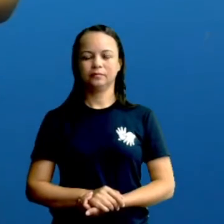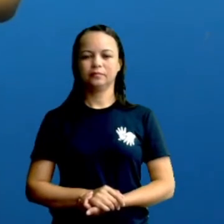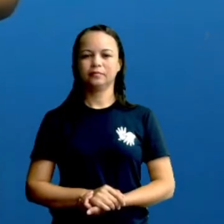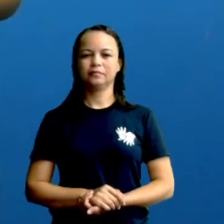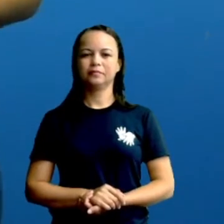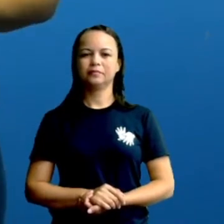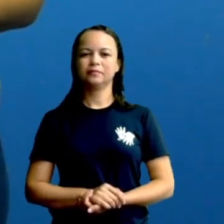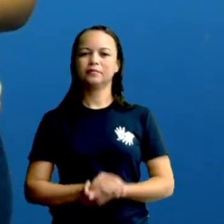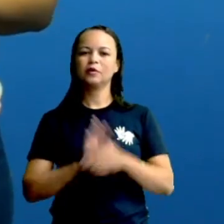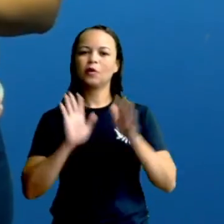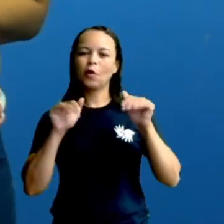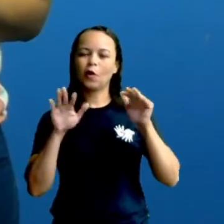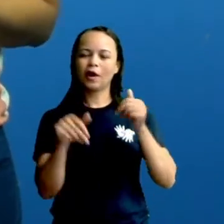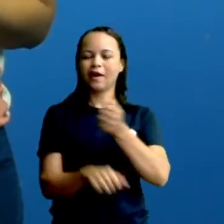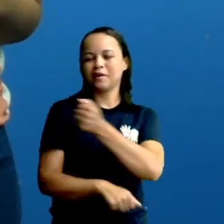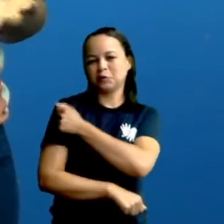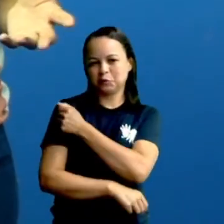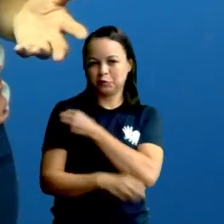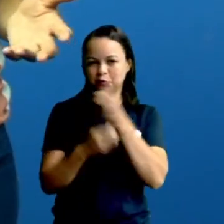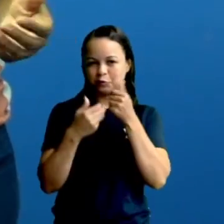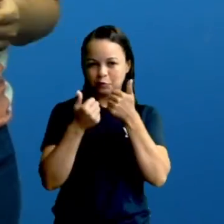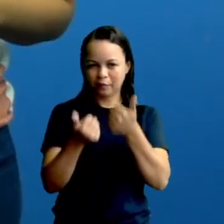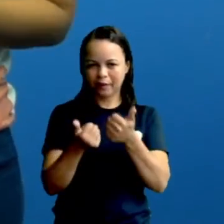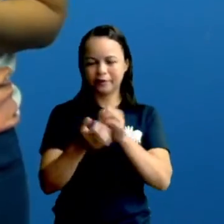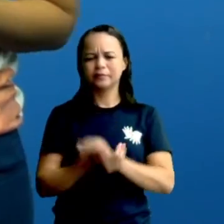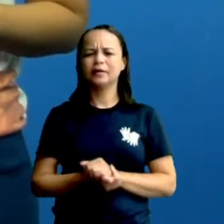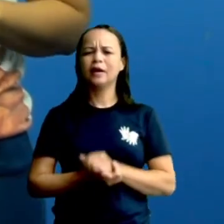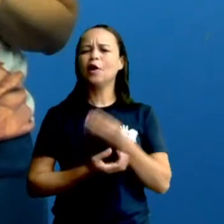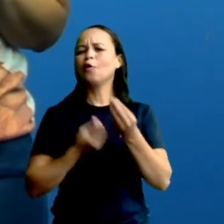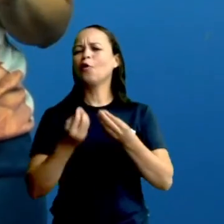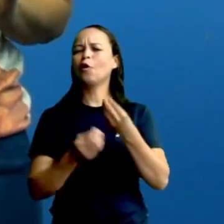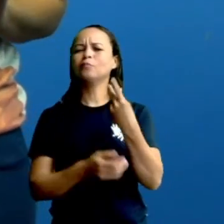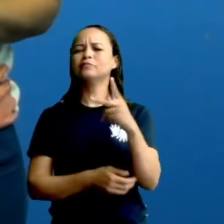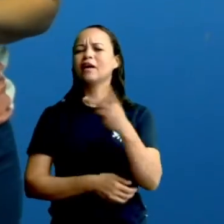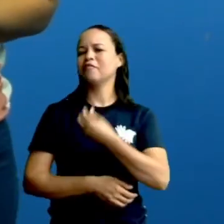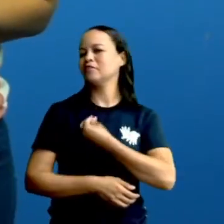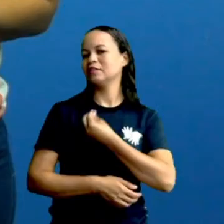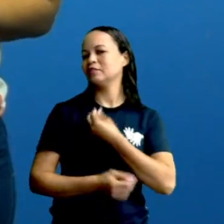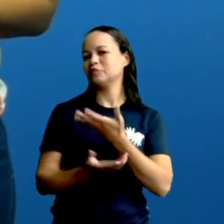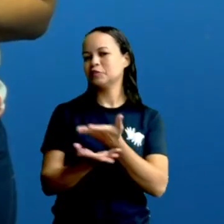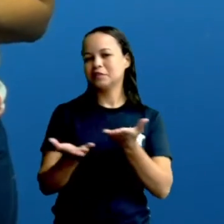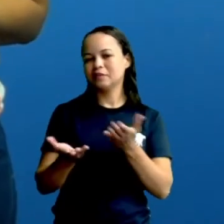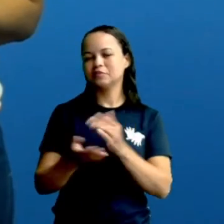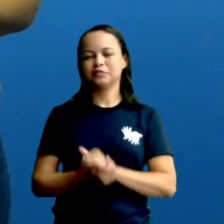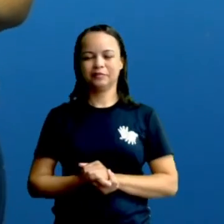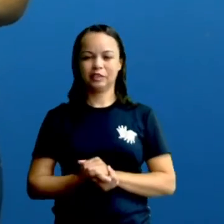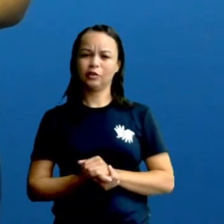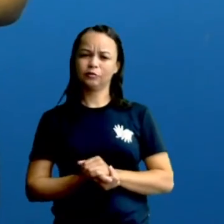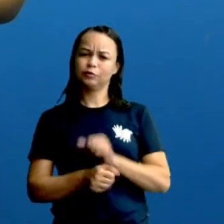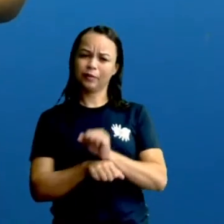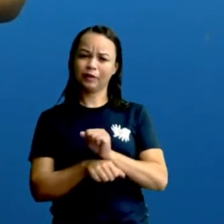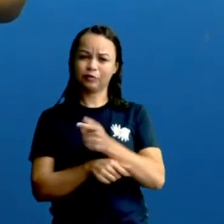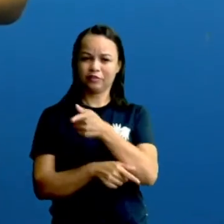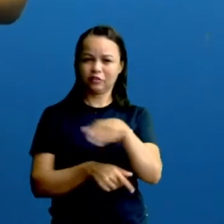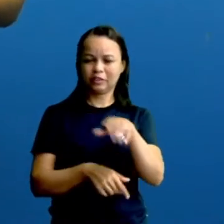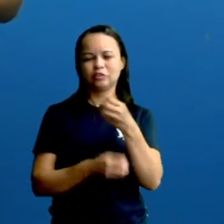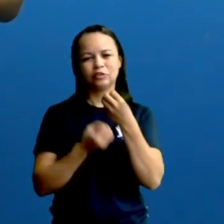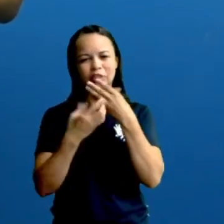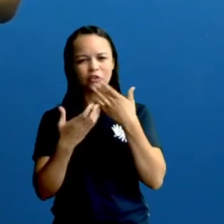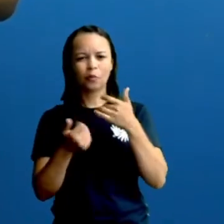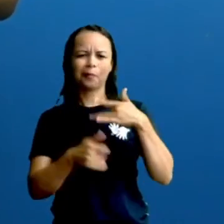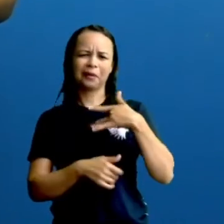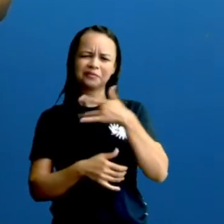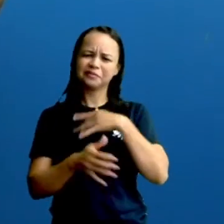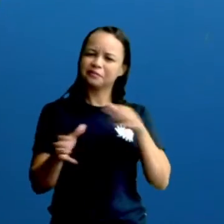Olá pessoal, tudo bom com vocês? Como é que vocês estão? Eu espero que vocês estejam bem e que os familiares de vocês